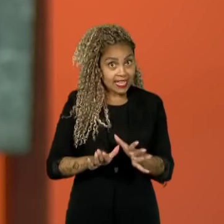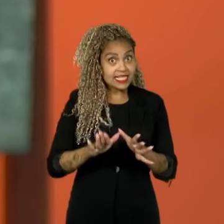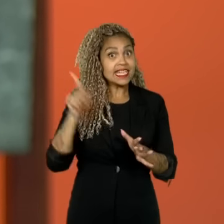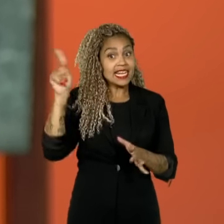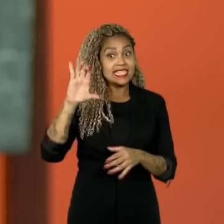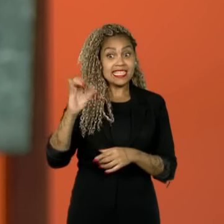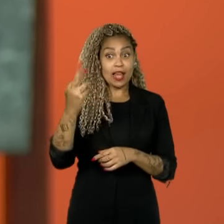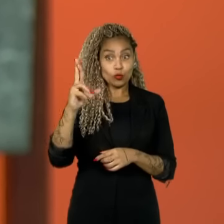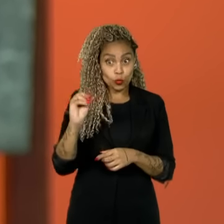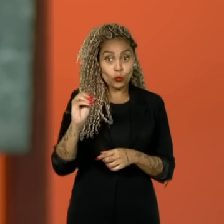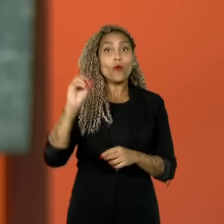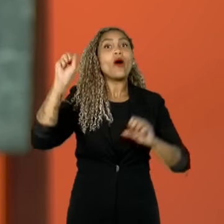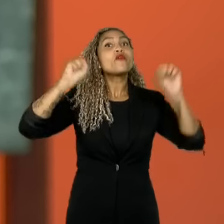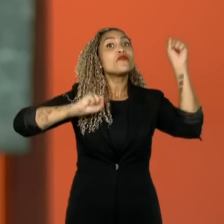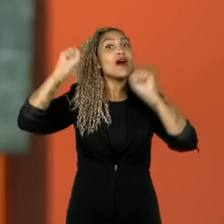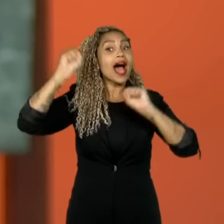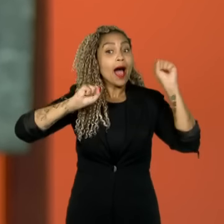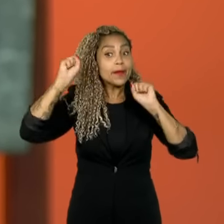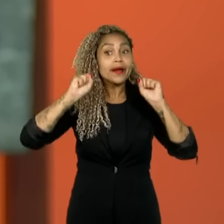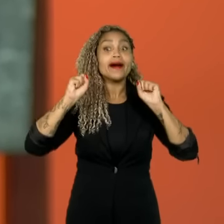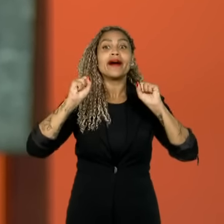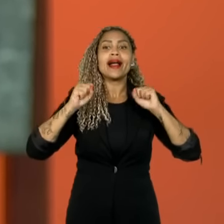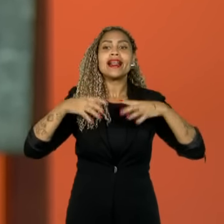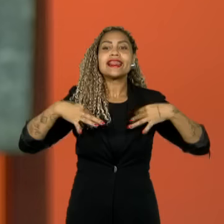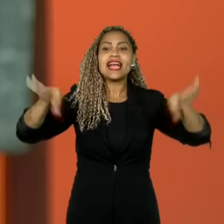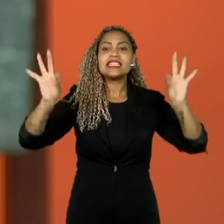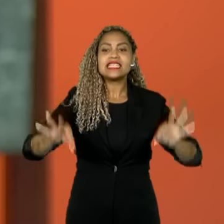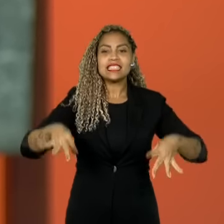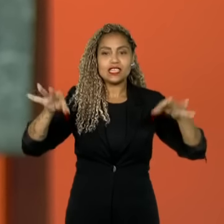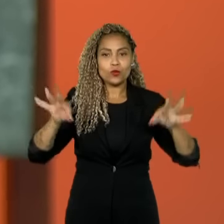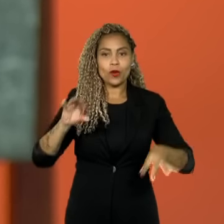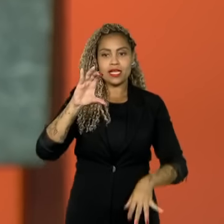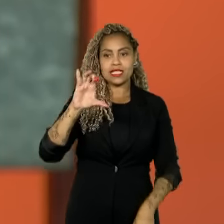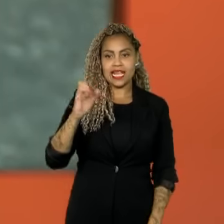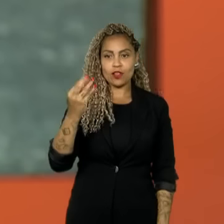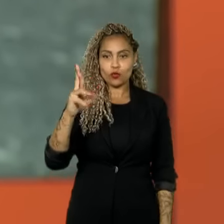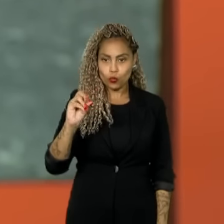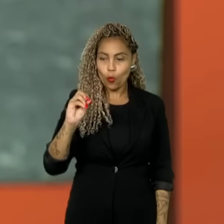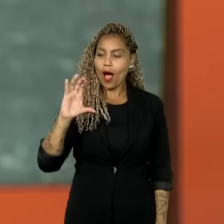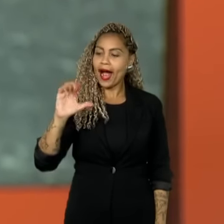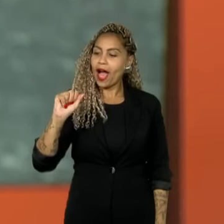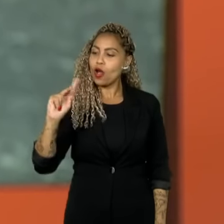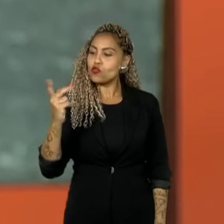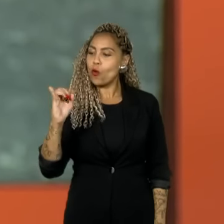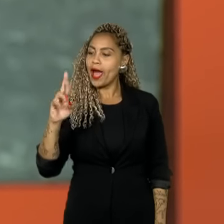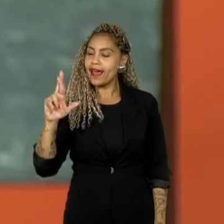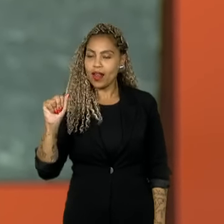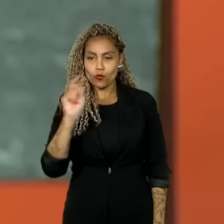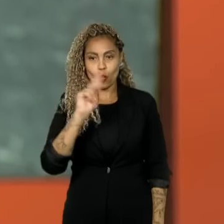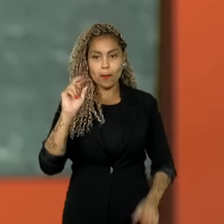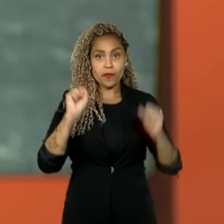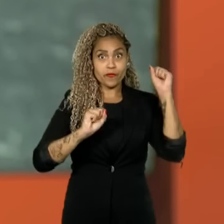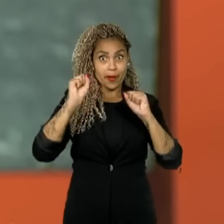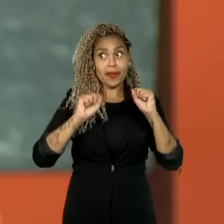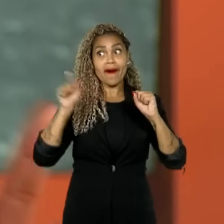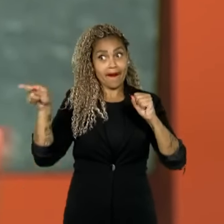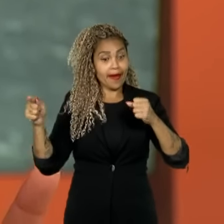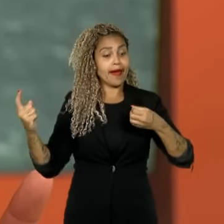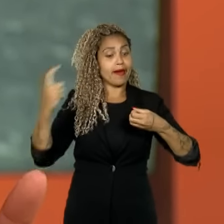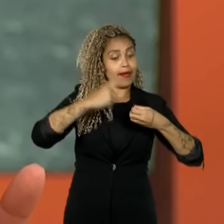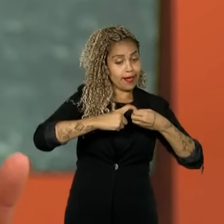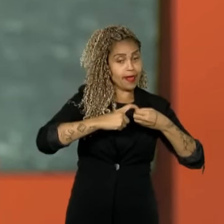né, chamada Cedro Cachoeira. Olha que interessante. E Cedro era um distrito de Paraopeba, por isso que há